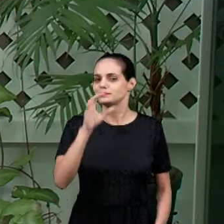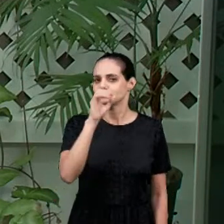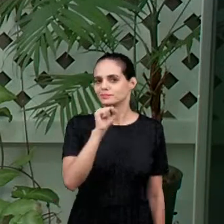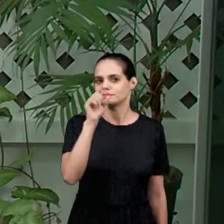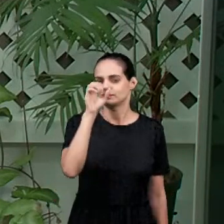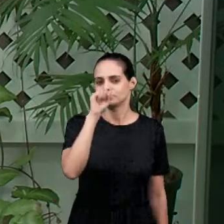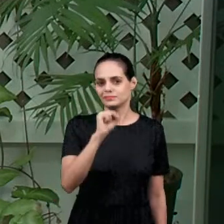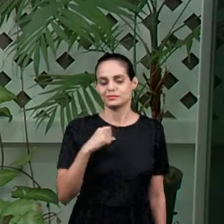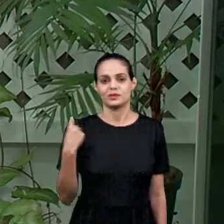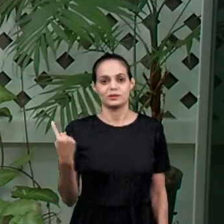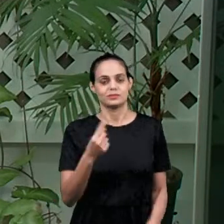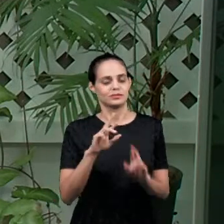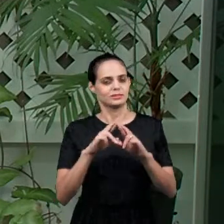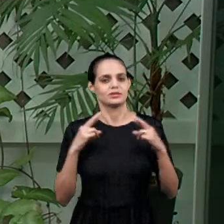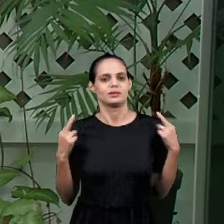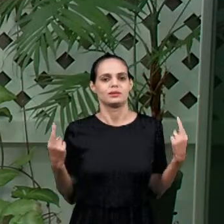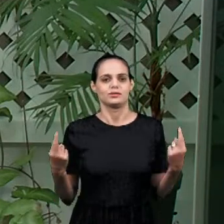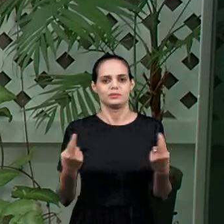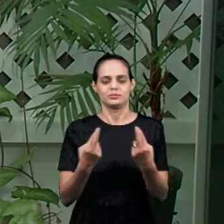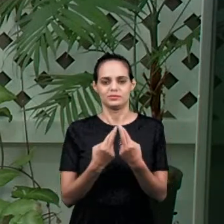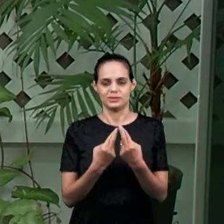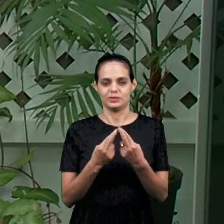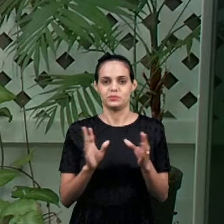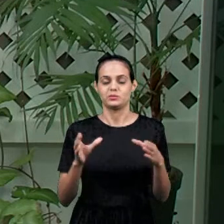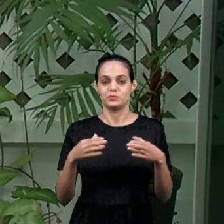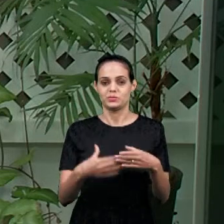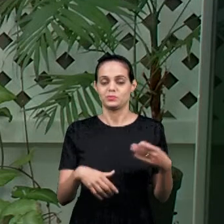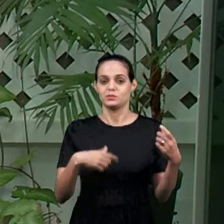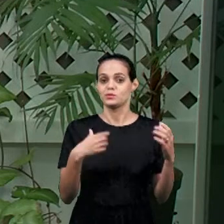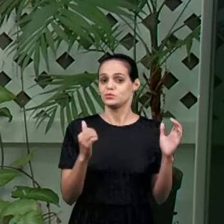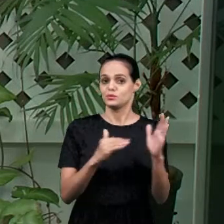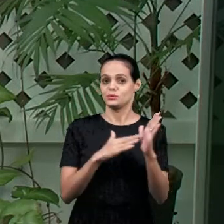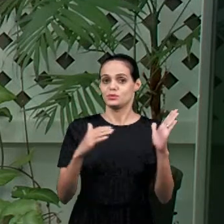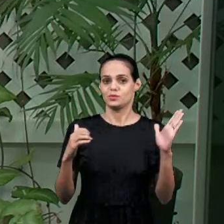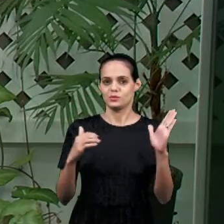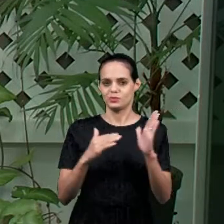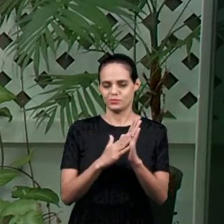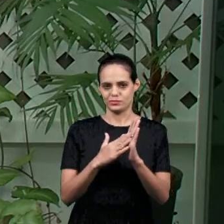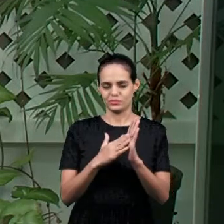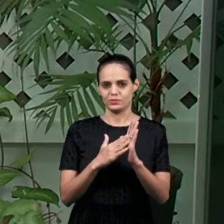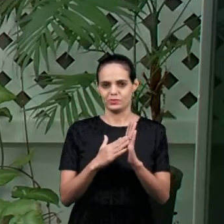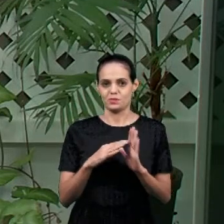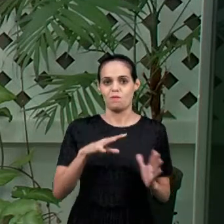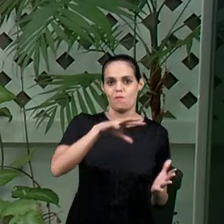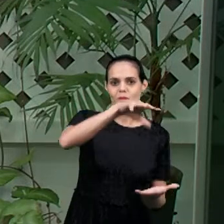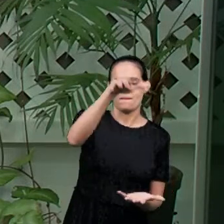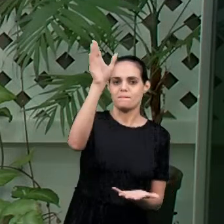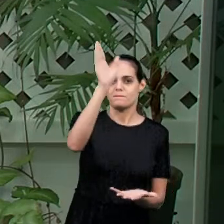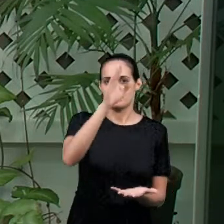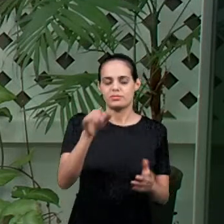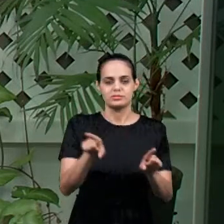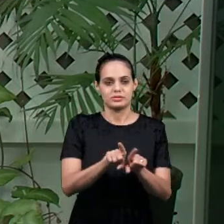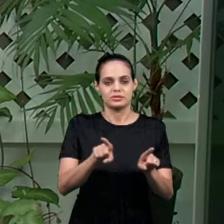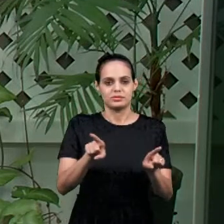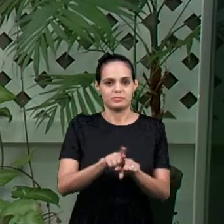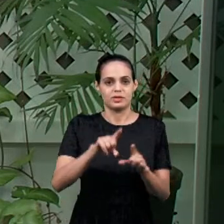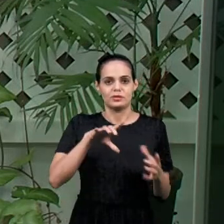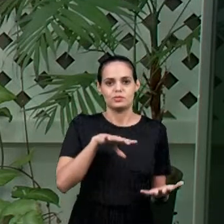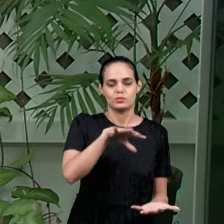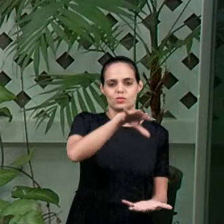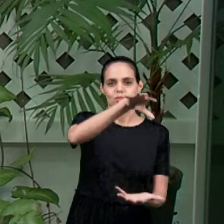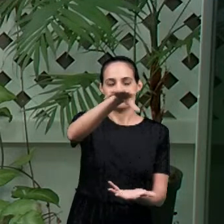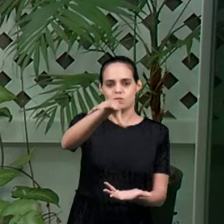nossa reunião com os irmãos do grupo de louvor e de todo o Brasil e do mundo. Estaremos uma grande reunião